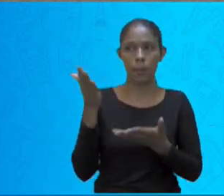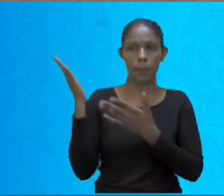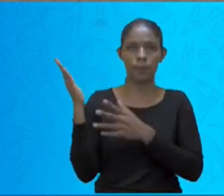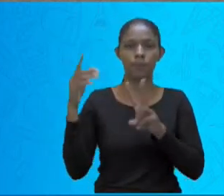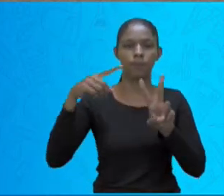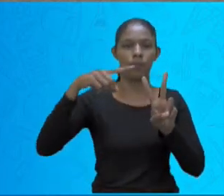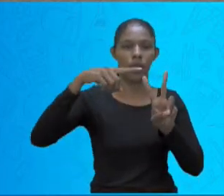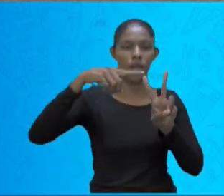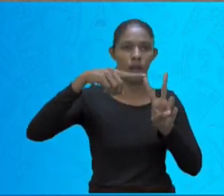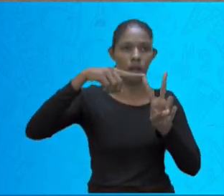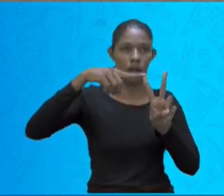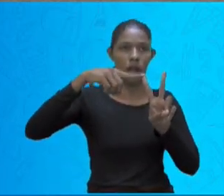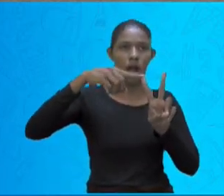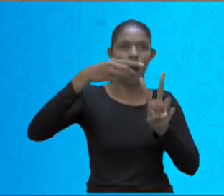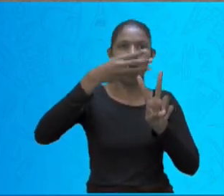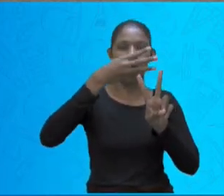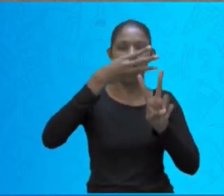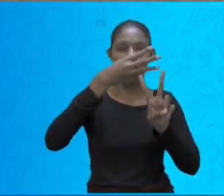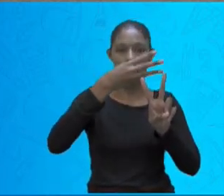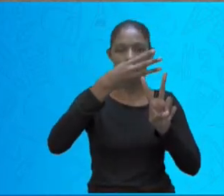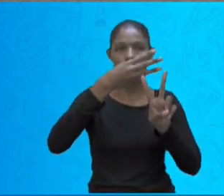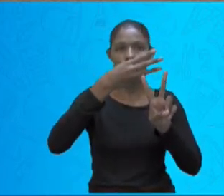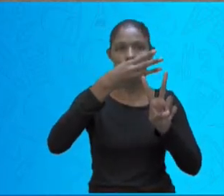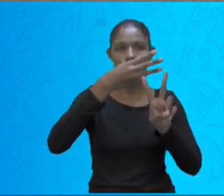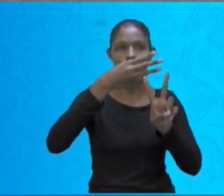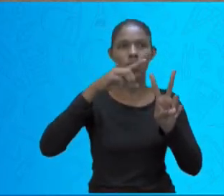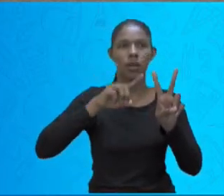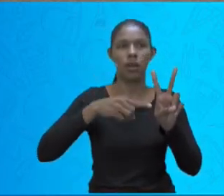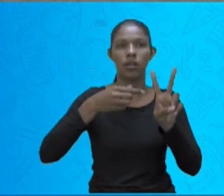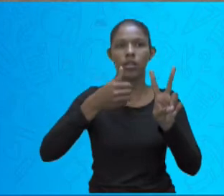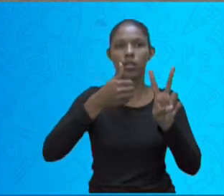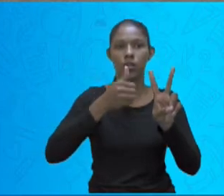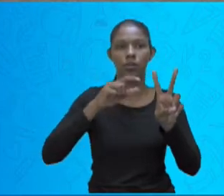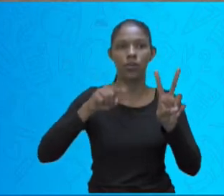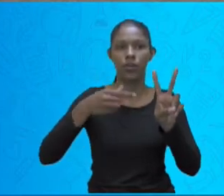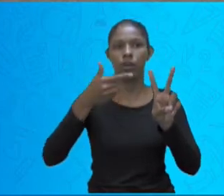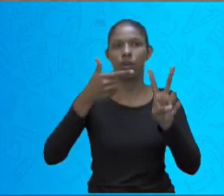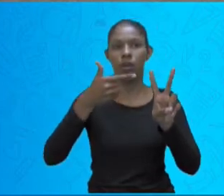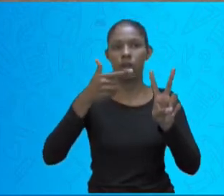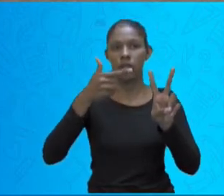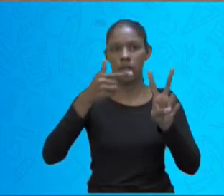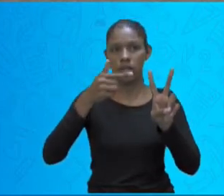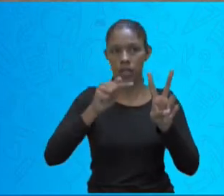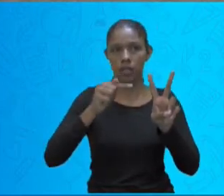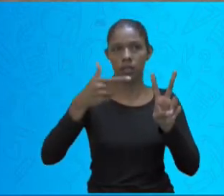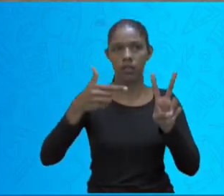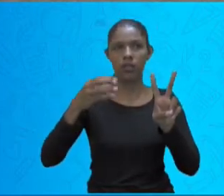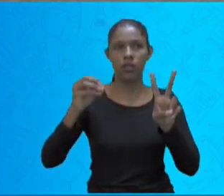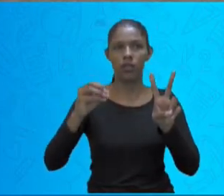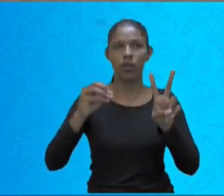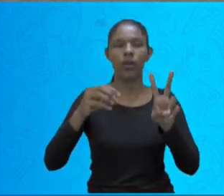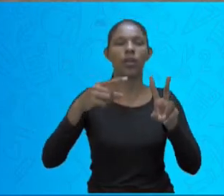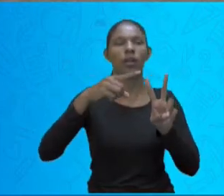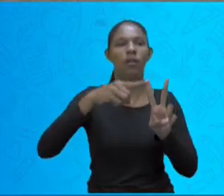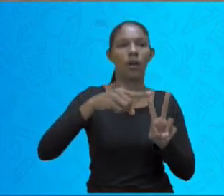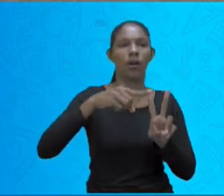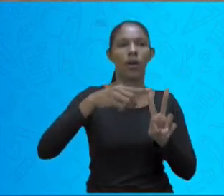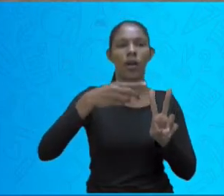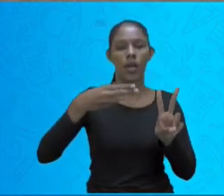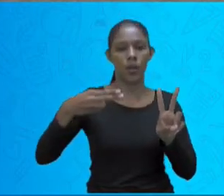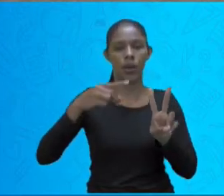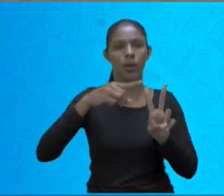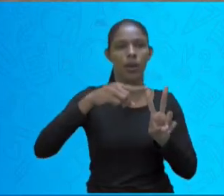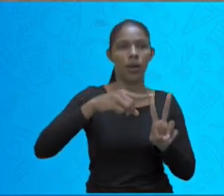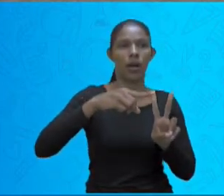Ficou raiz cúbica de 2 elevado à sexta potência vezes 3 elevado ao cubo. Aplicando